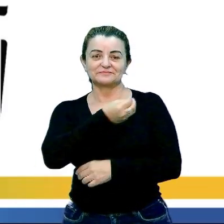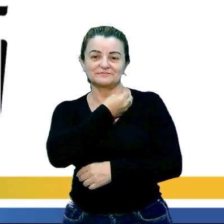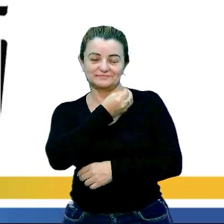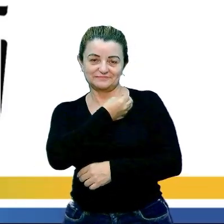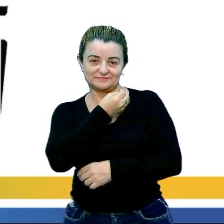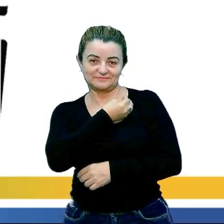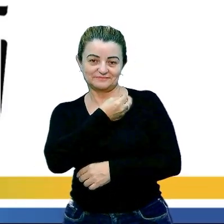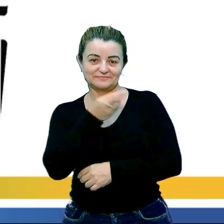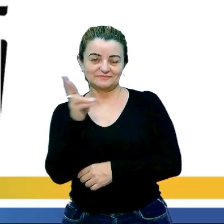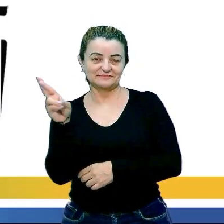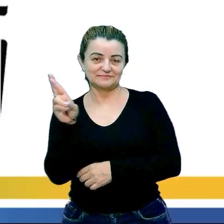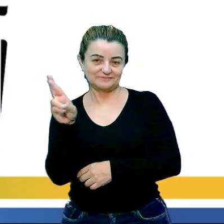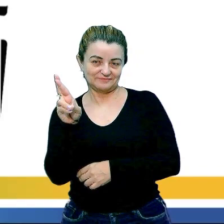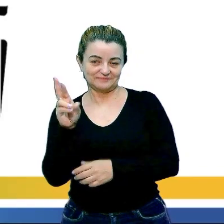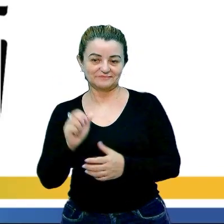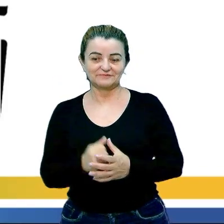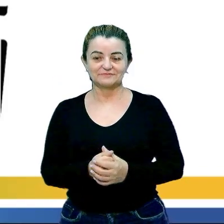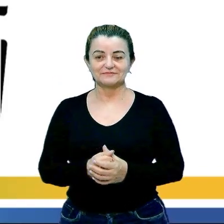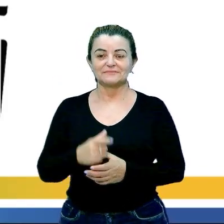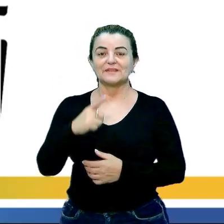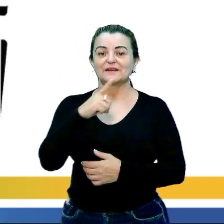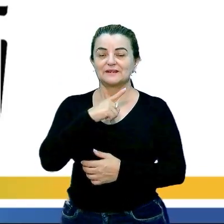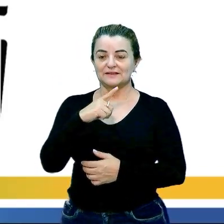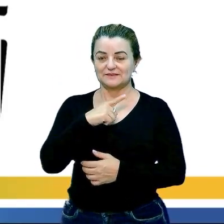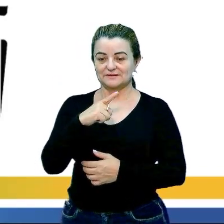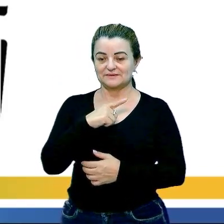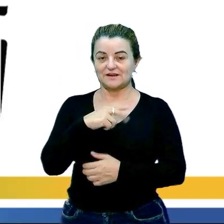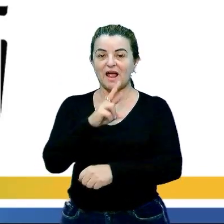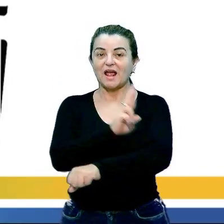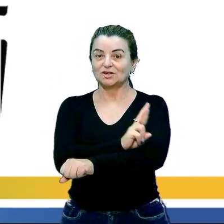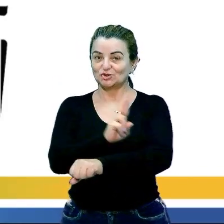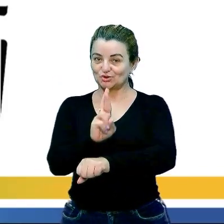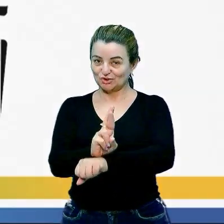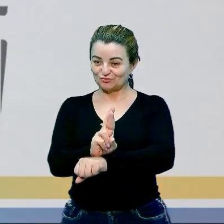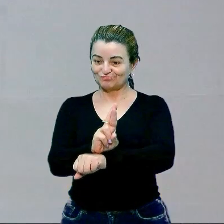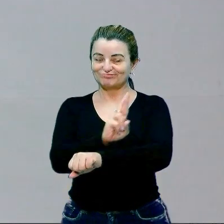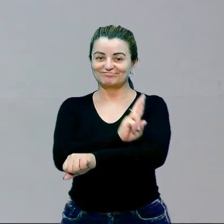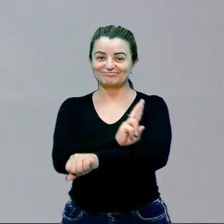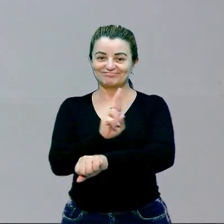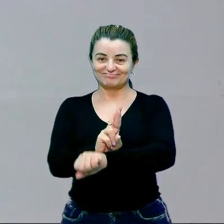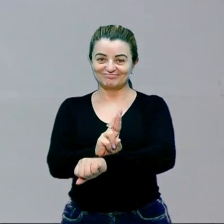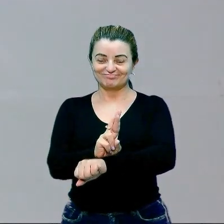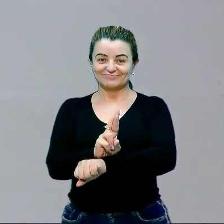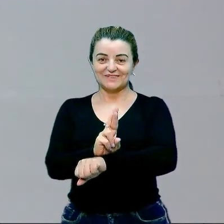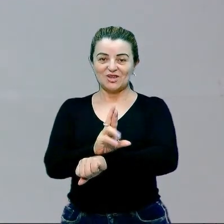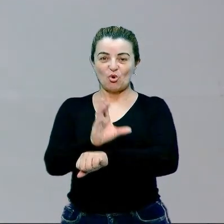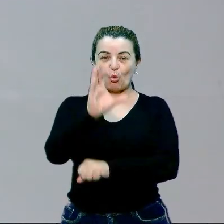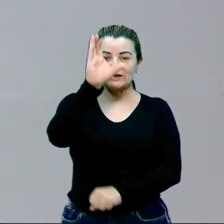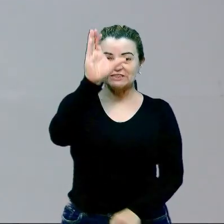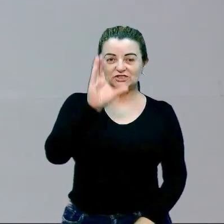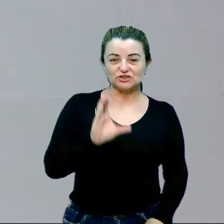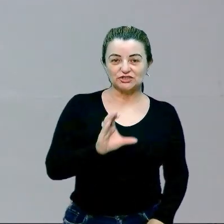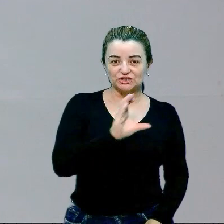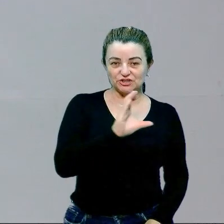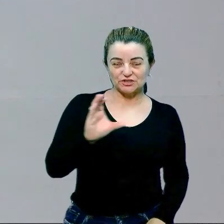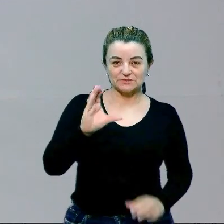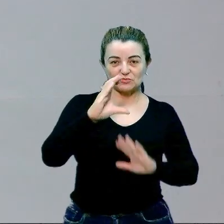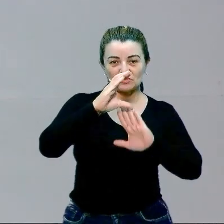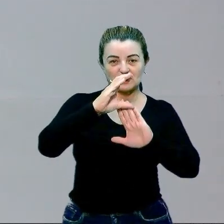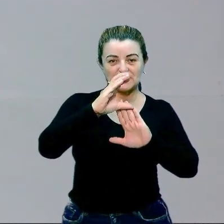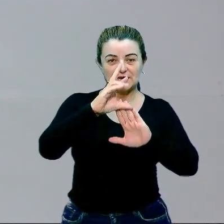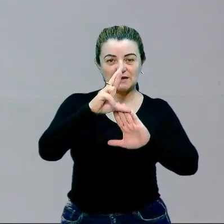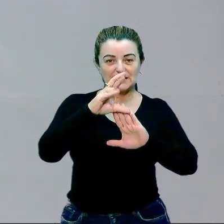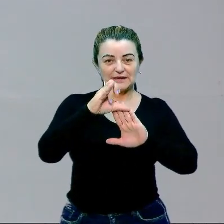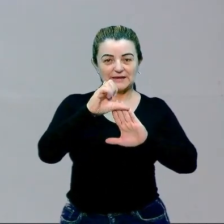presença romana na atualidade. Temos também a religião, né? cristianismo, né,